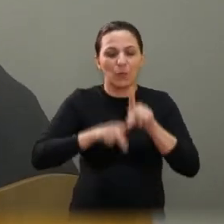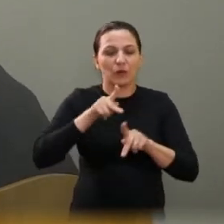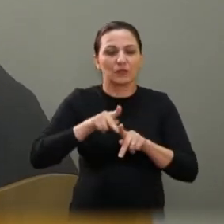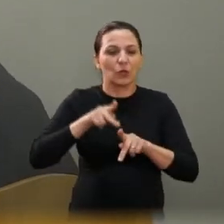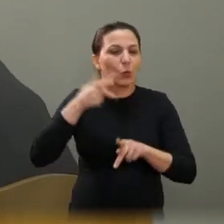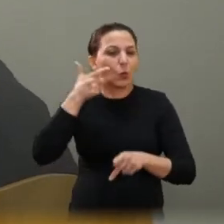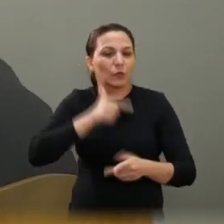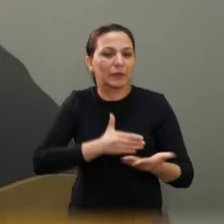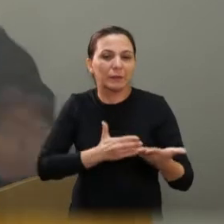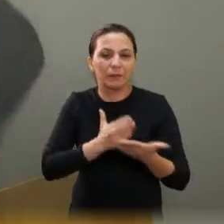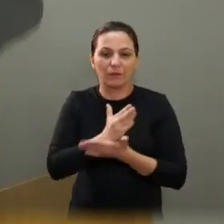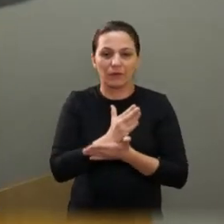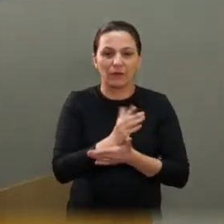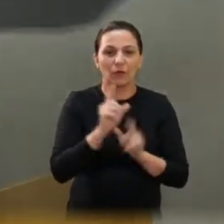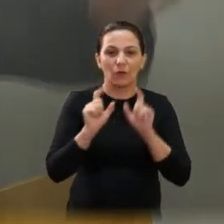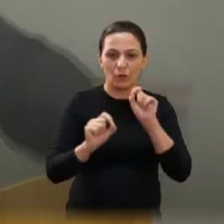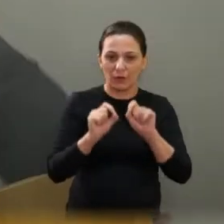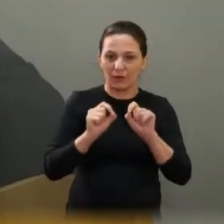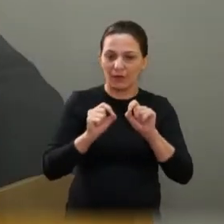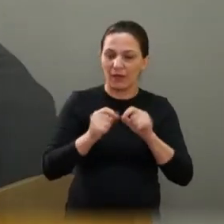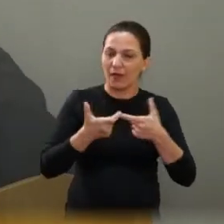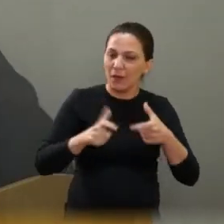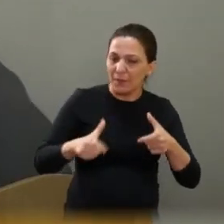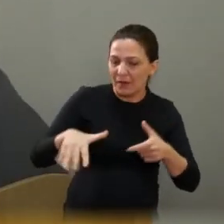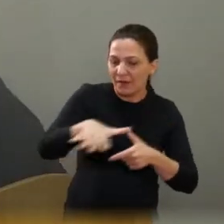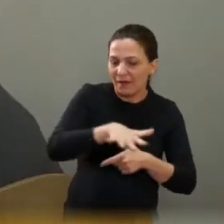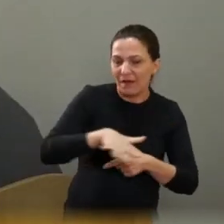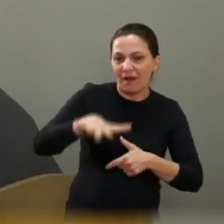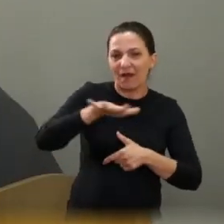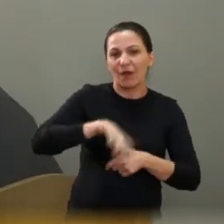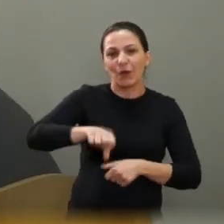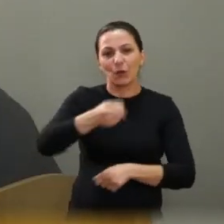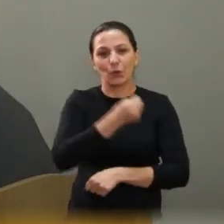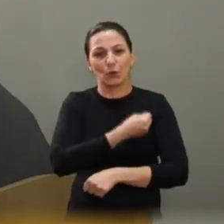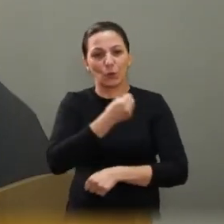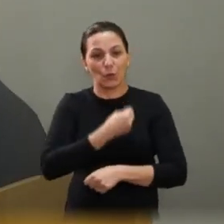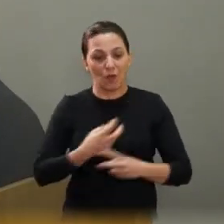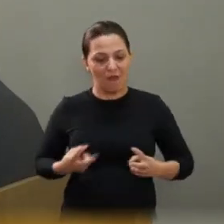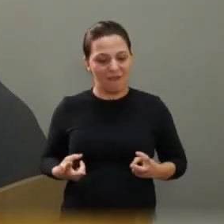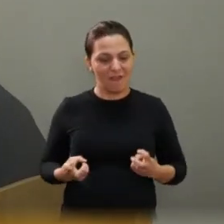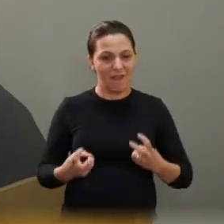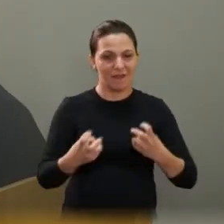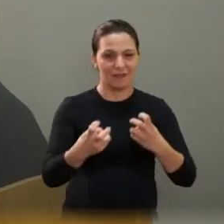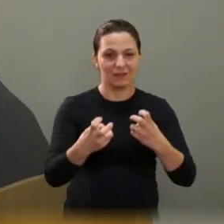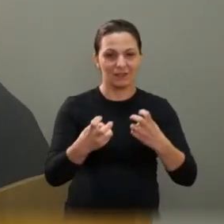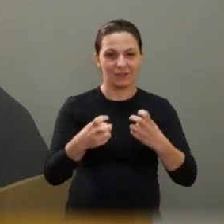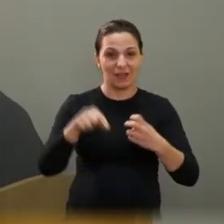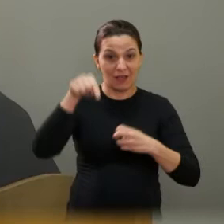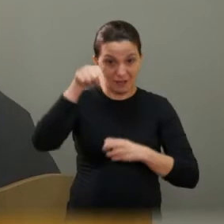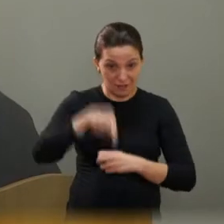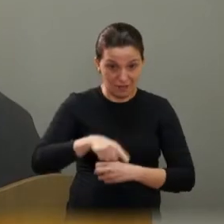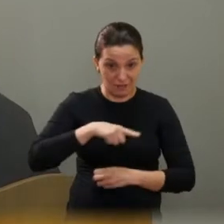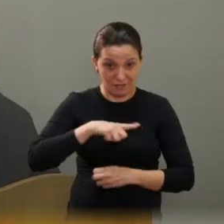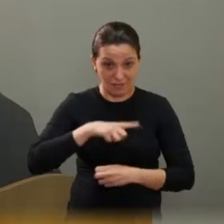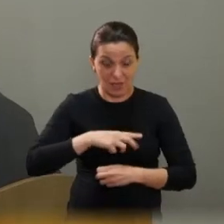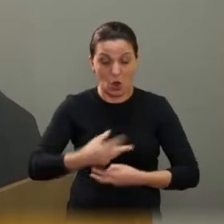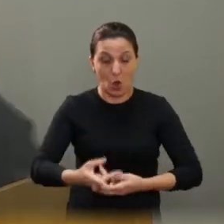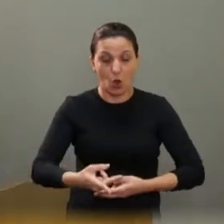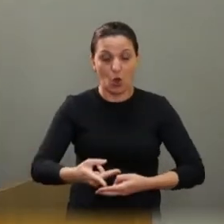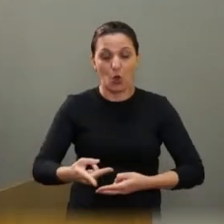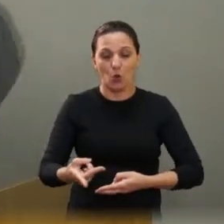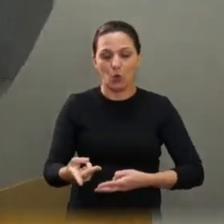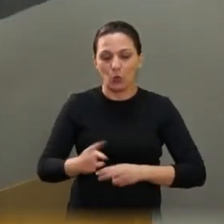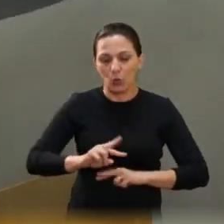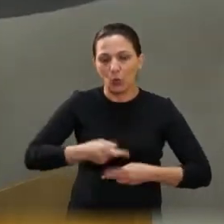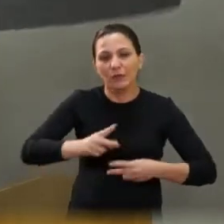população sem ter noção o que aumenta na nossa região o número de câncer da nossa região o que aumenta a contaminação